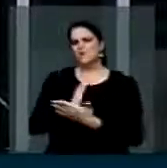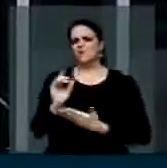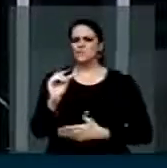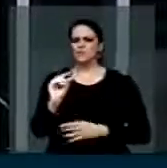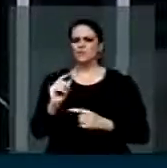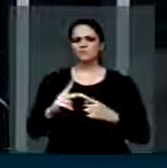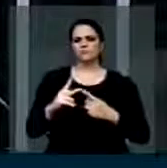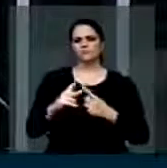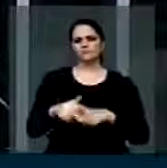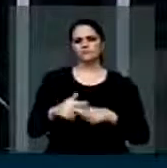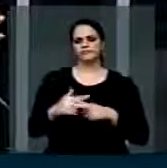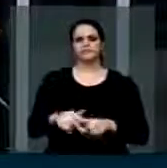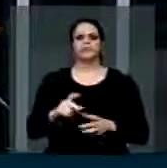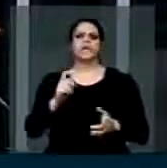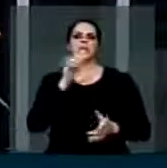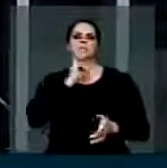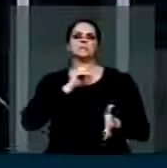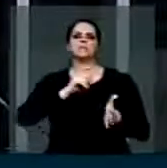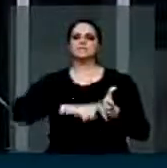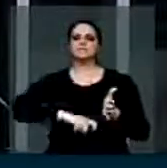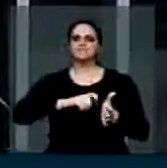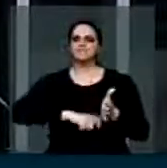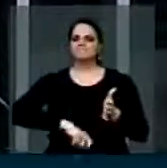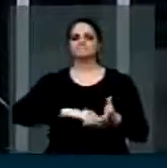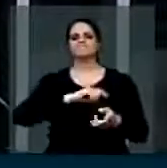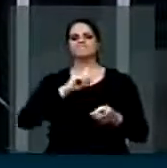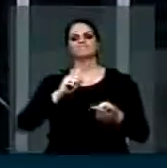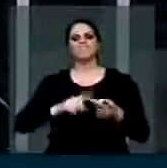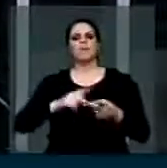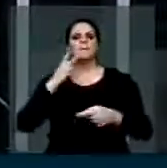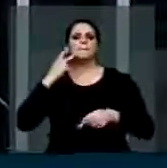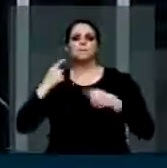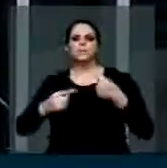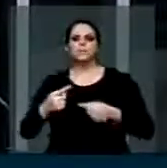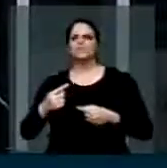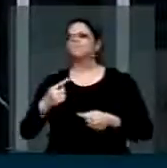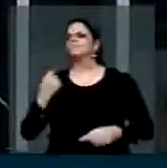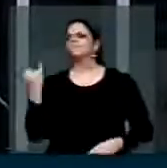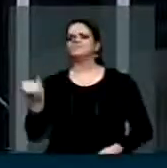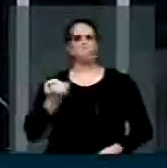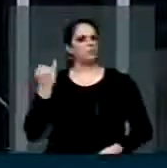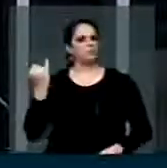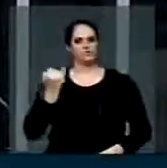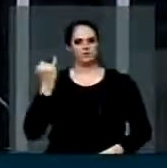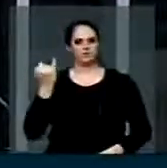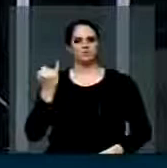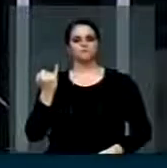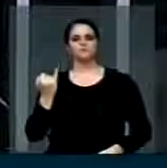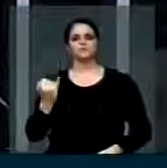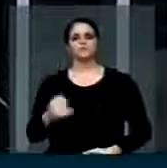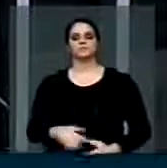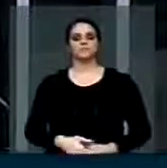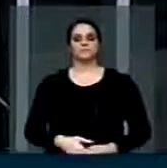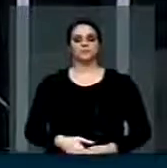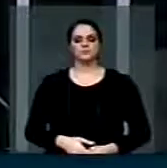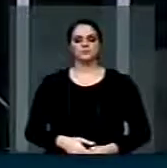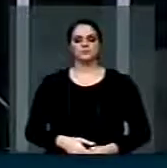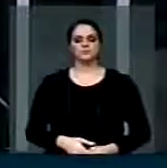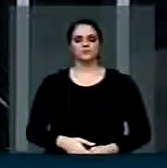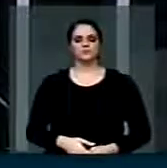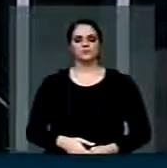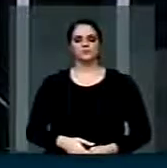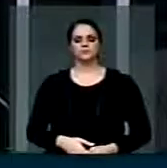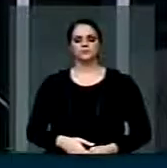a reforma tributária e muitas outras, mas a reforma política, ela é urgente. E dentro da reforma política, a gente não